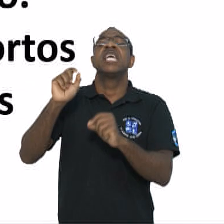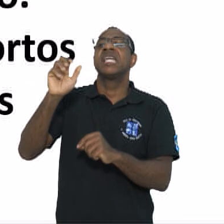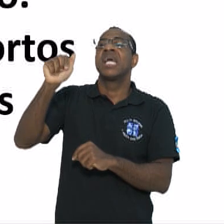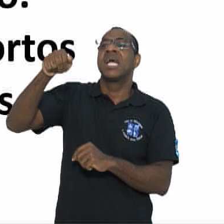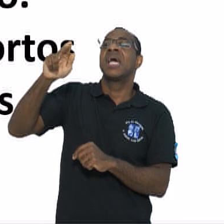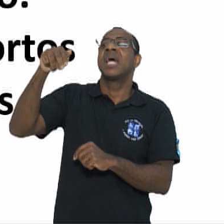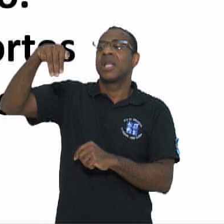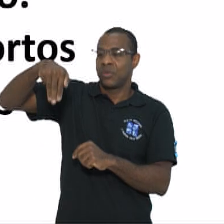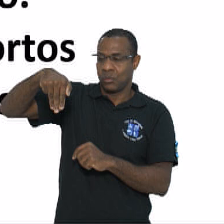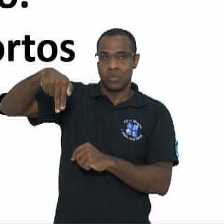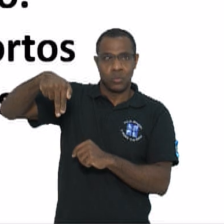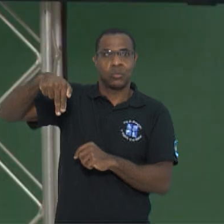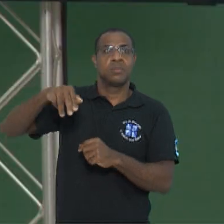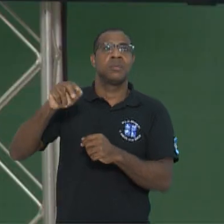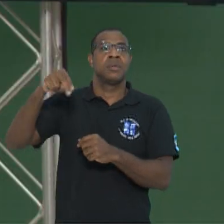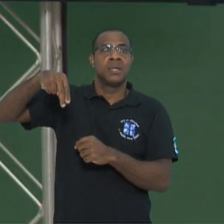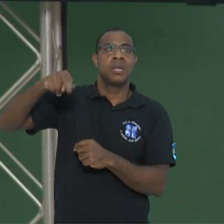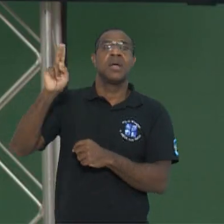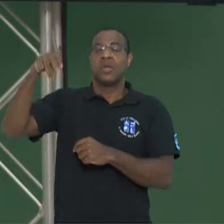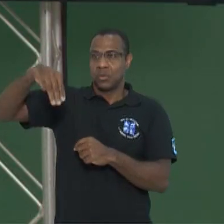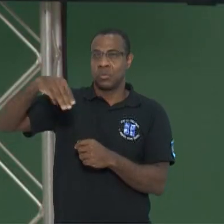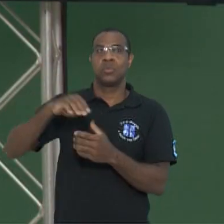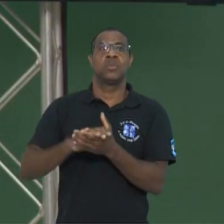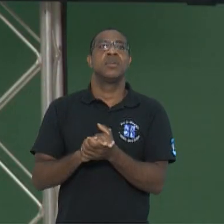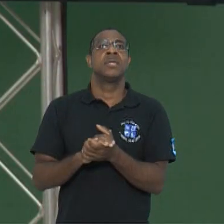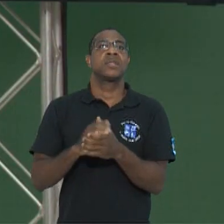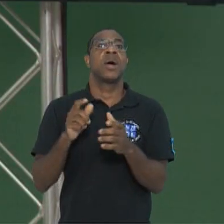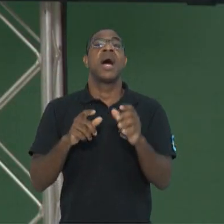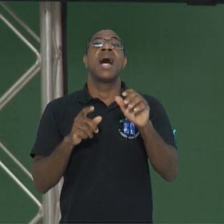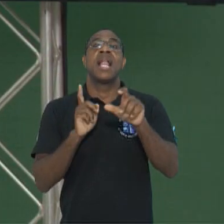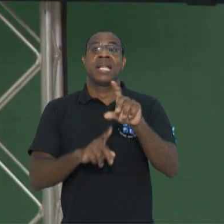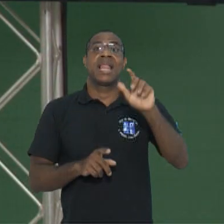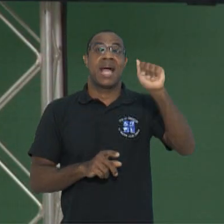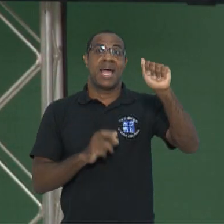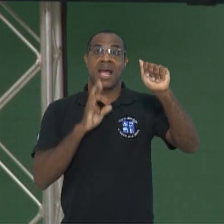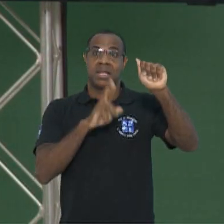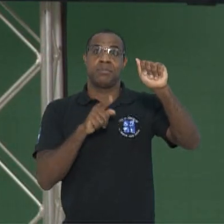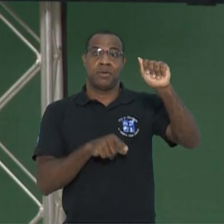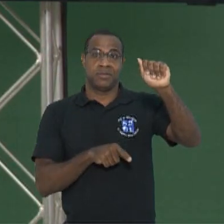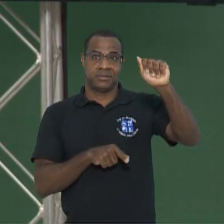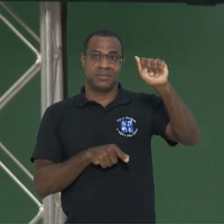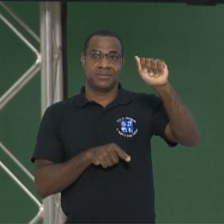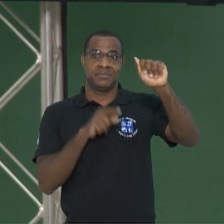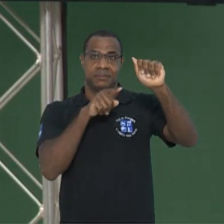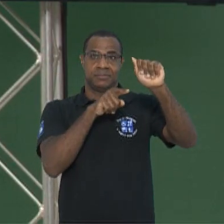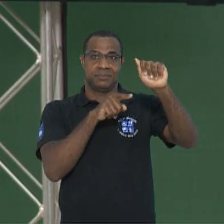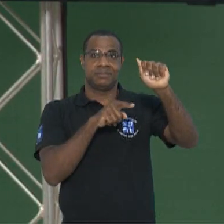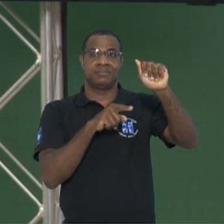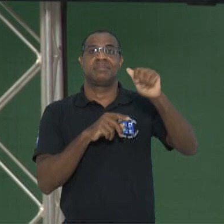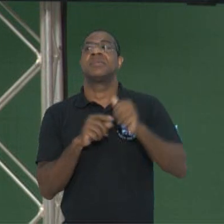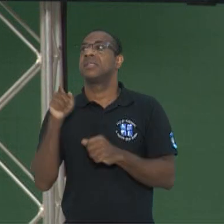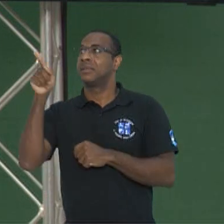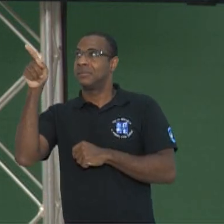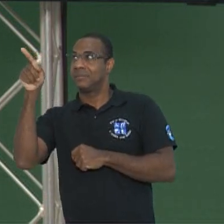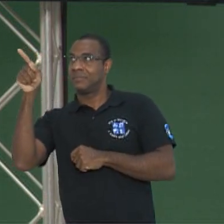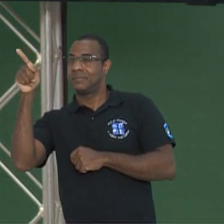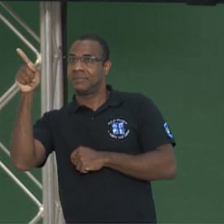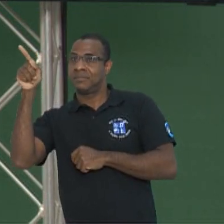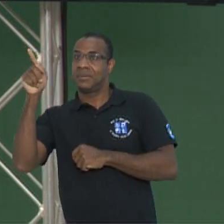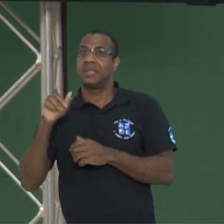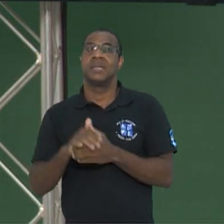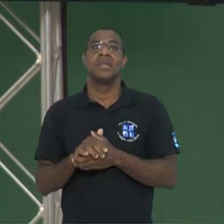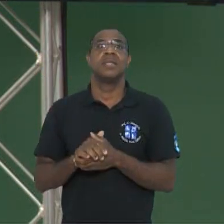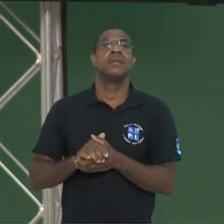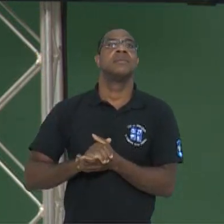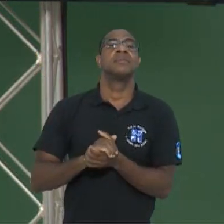que deu a origem ao universo, está ali relacionado à cosmogonia, à origem do universo. Então, a mitologia que explica a ideia do